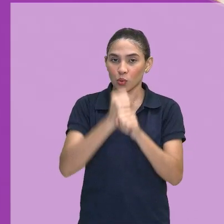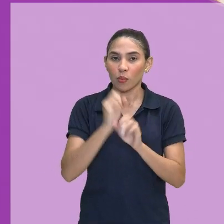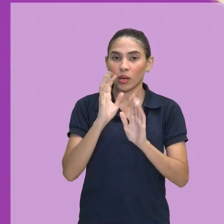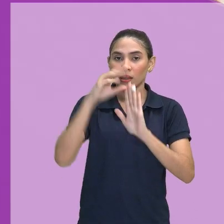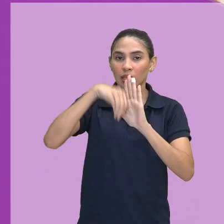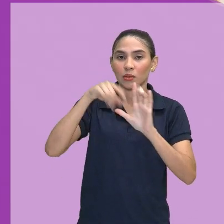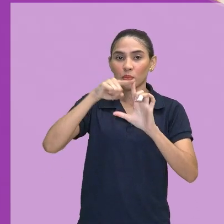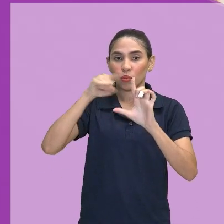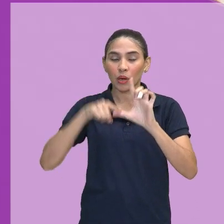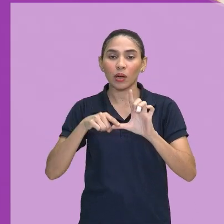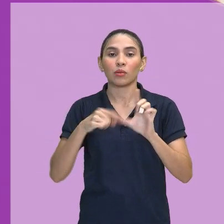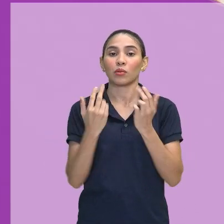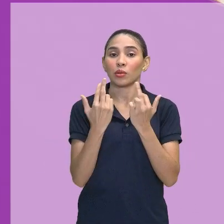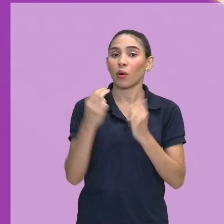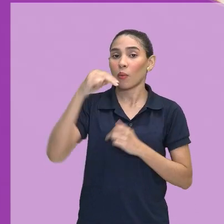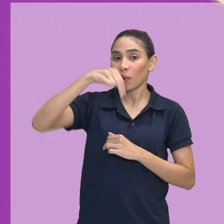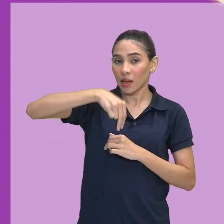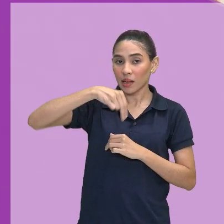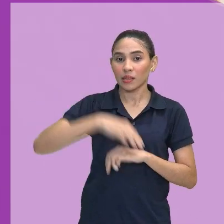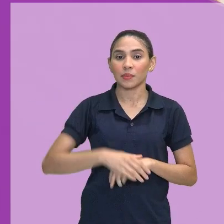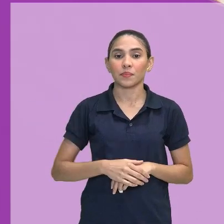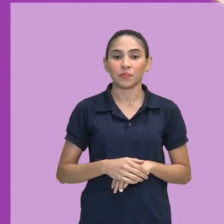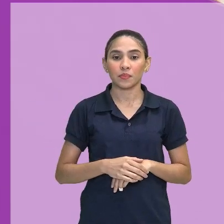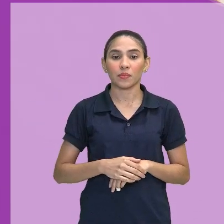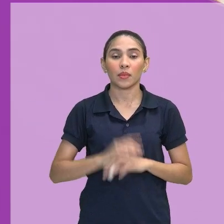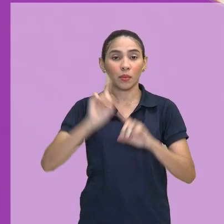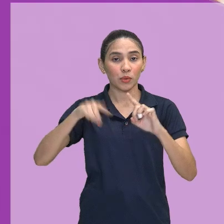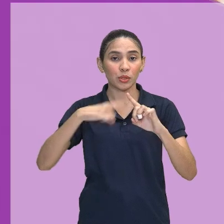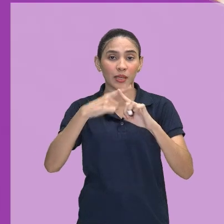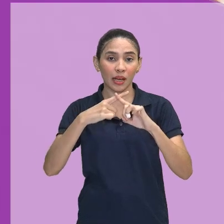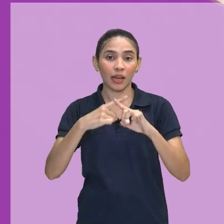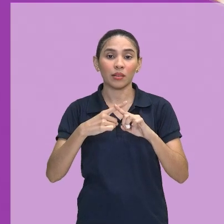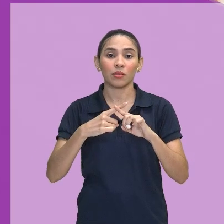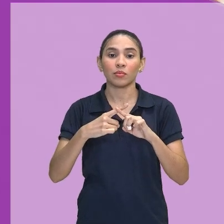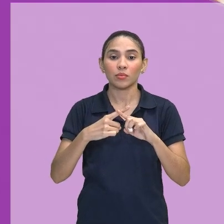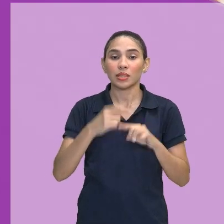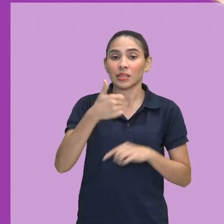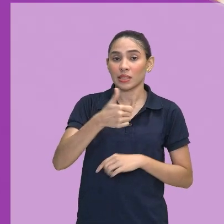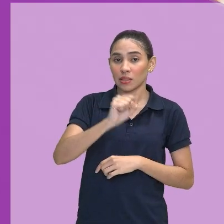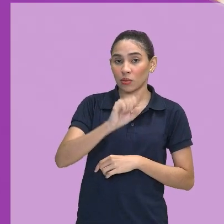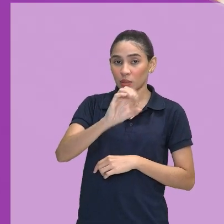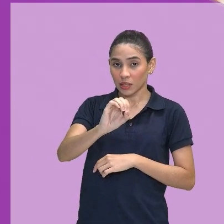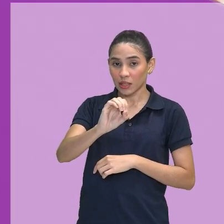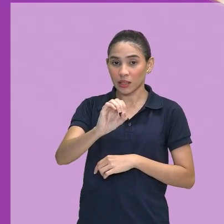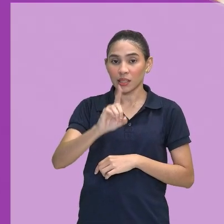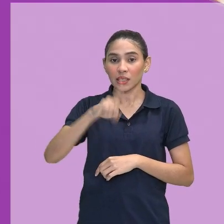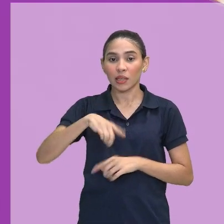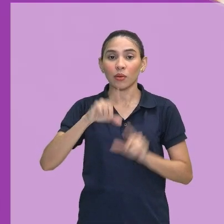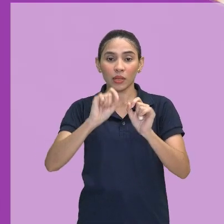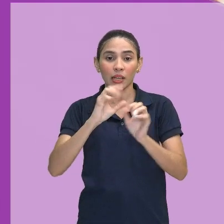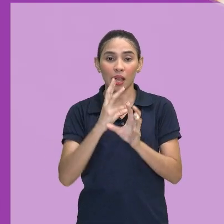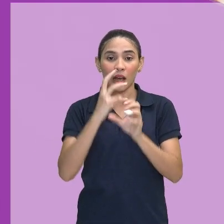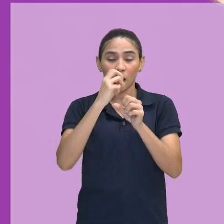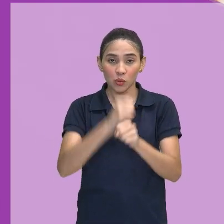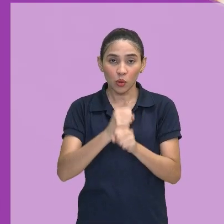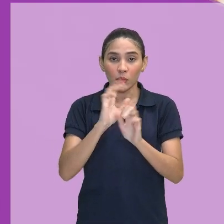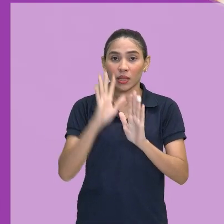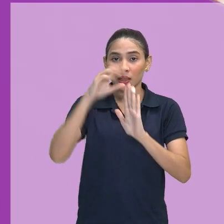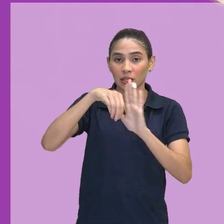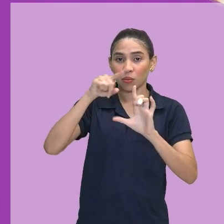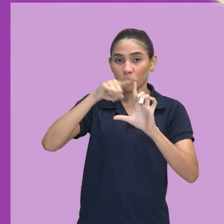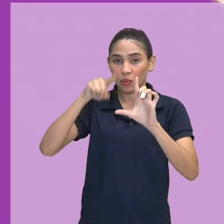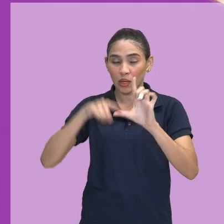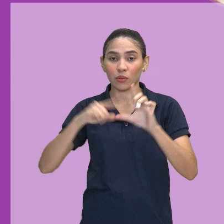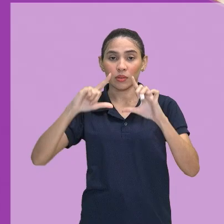ser igual a n menos 2 multiplicado por 180, que é a soma dos ângulos internos de